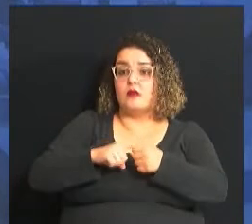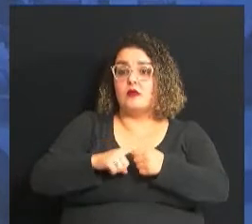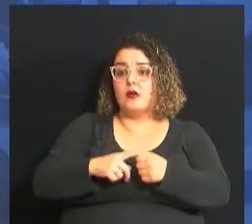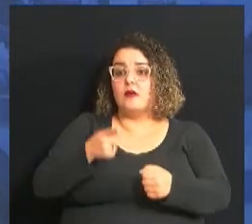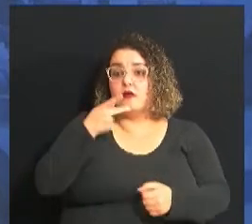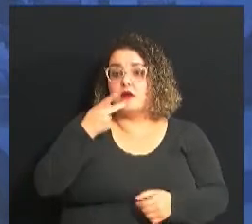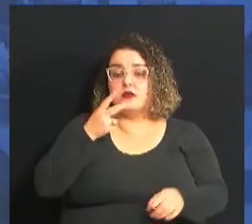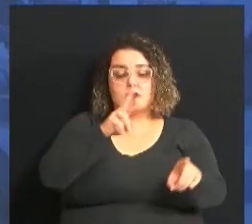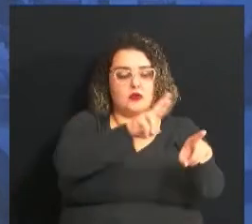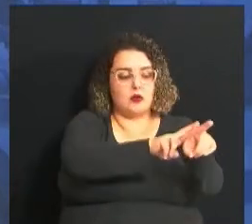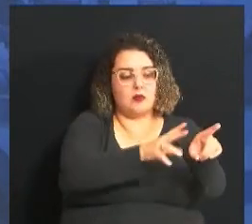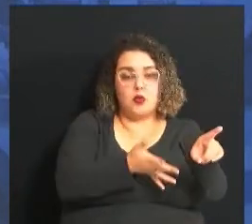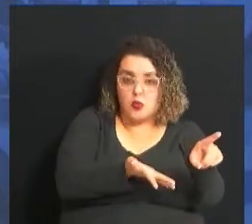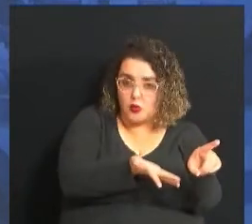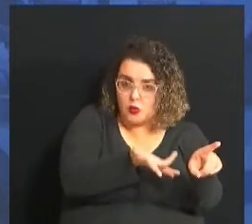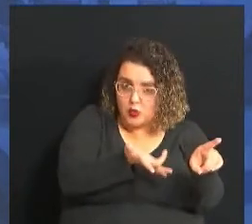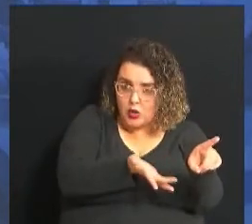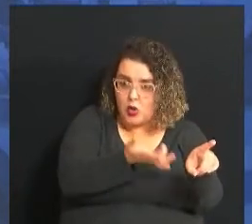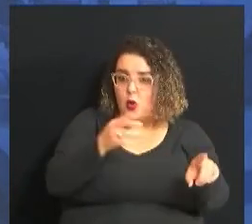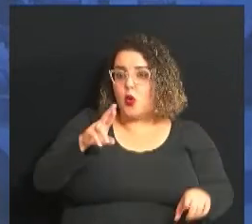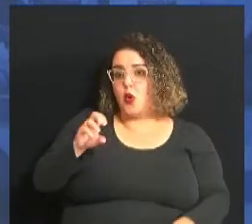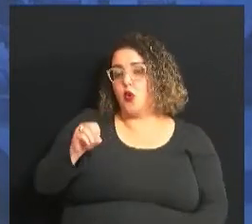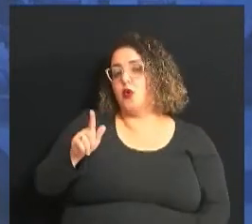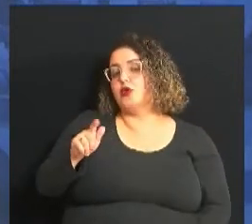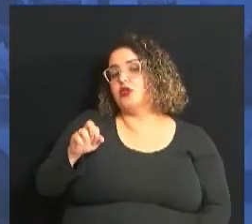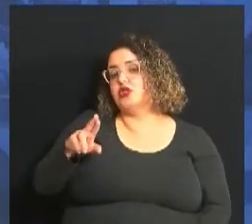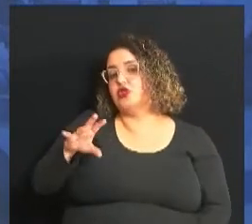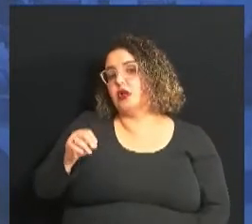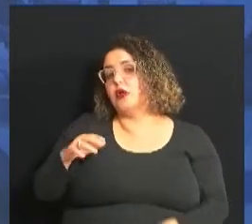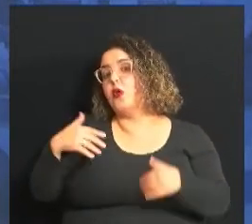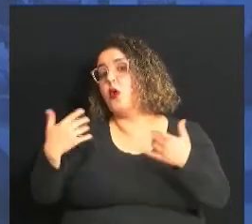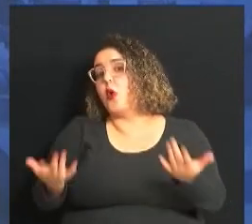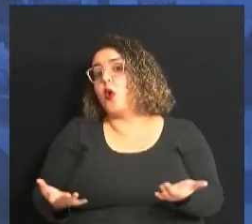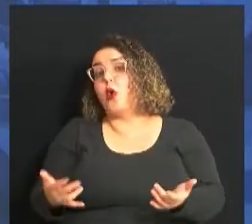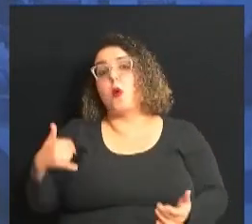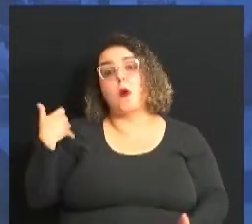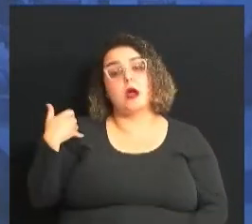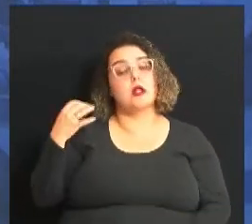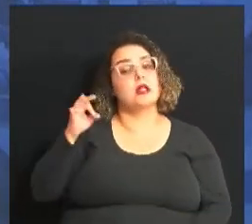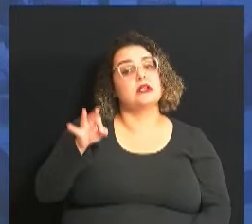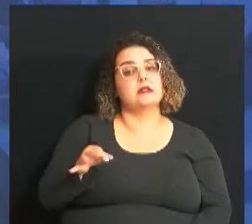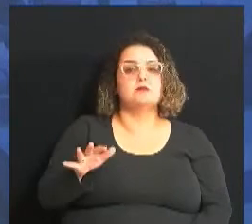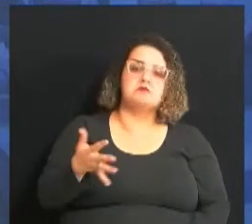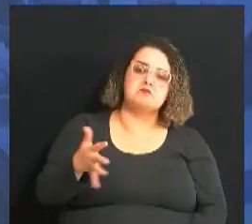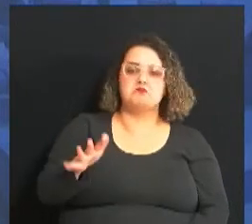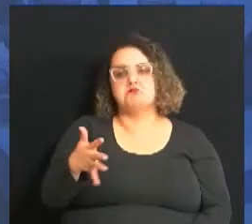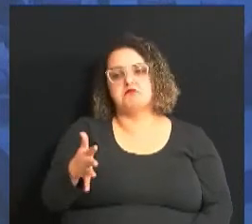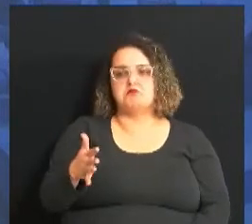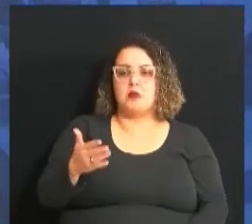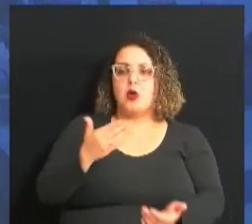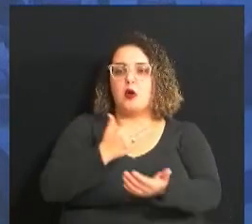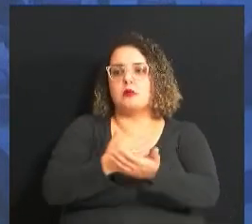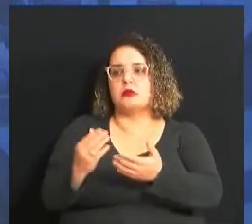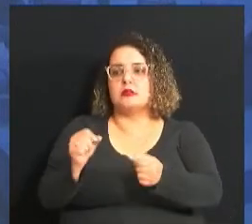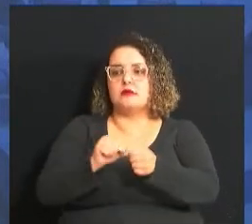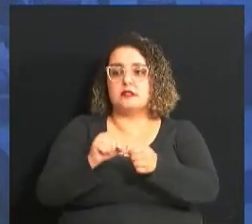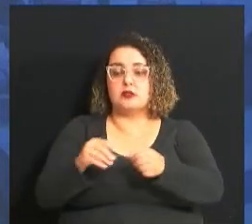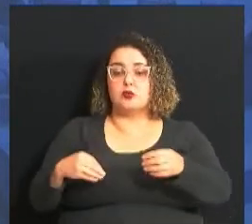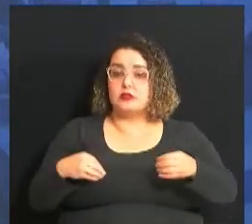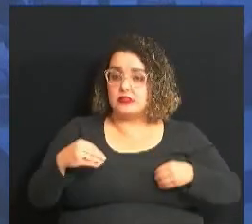o Rogério do Ouro Verde. Qual a idade certa ou aproximadamente para começar a fazer esse exame?